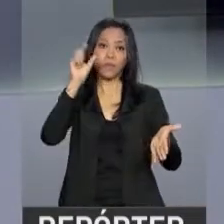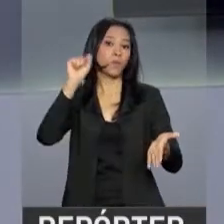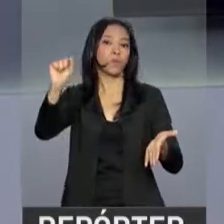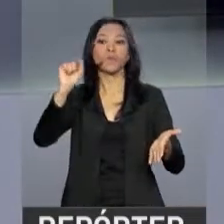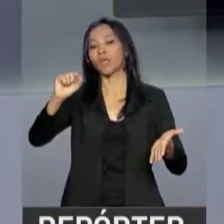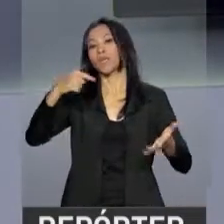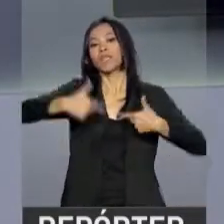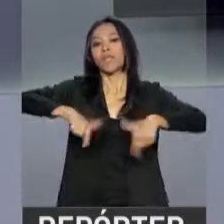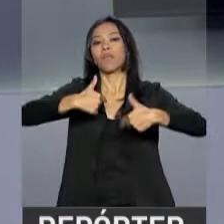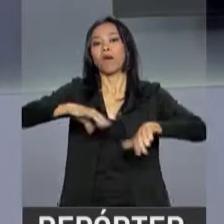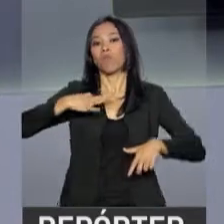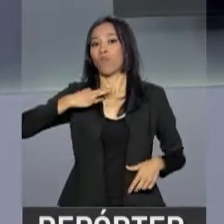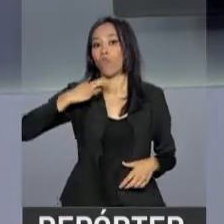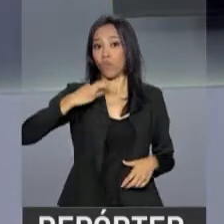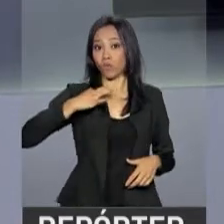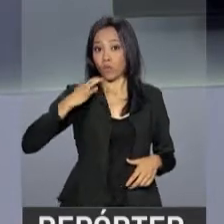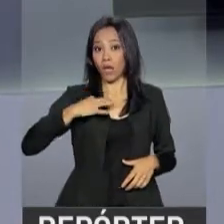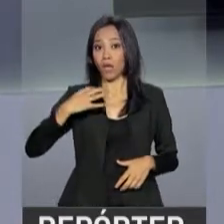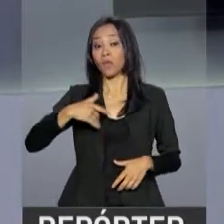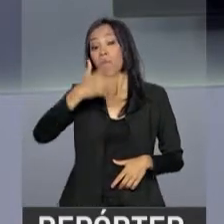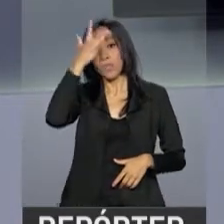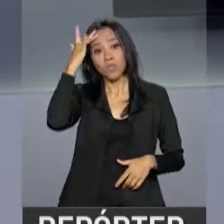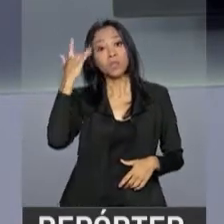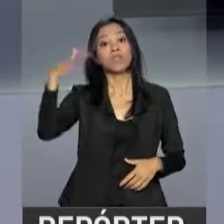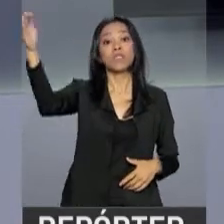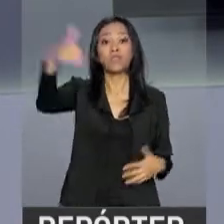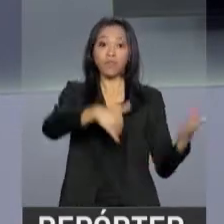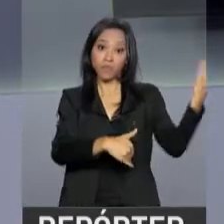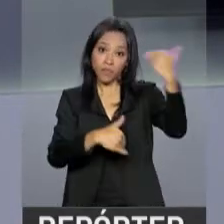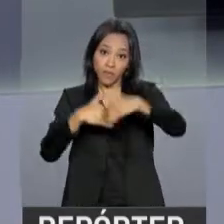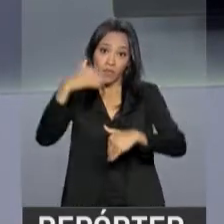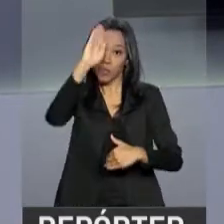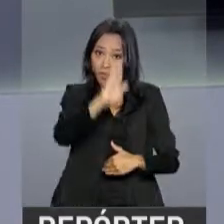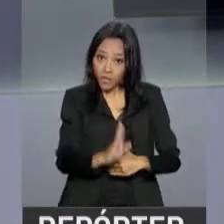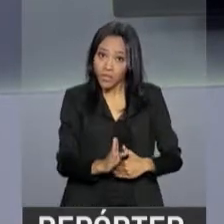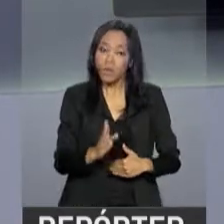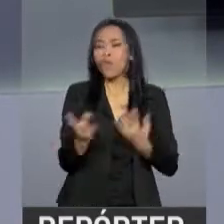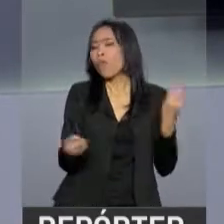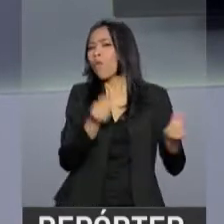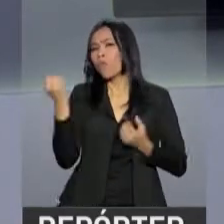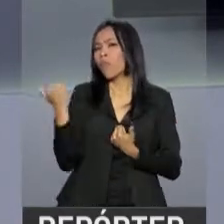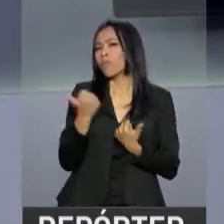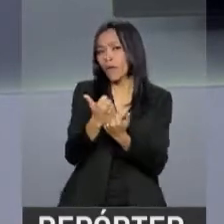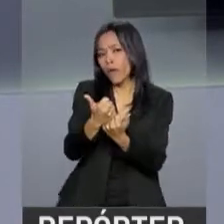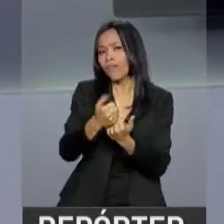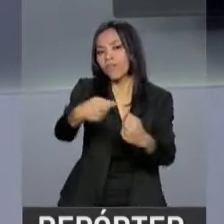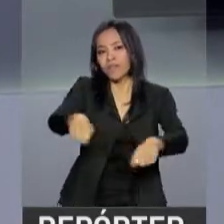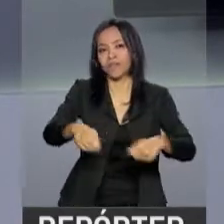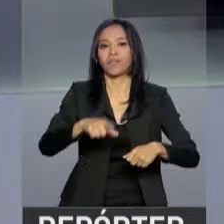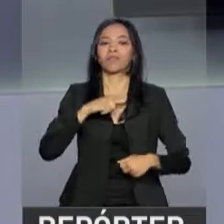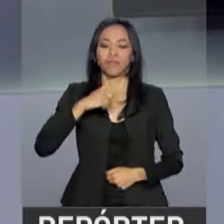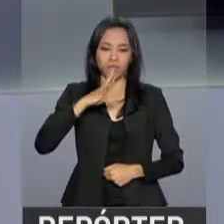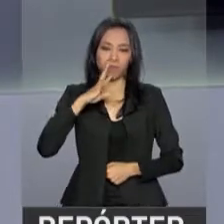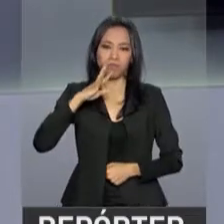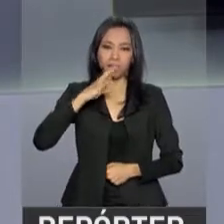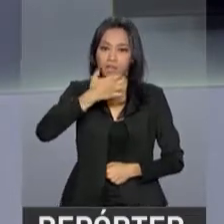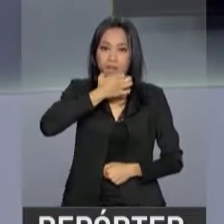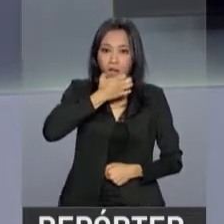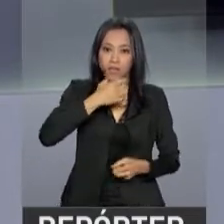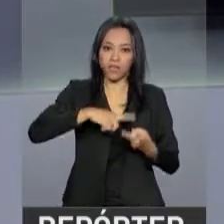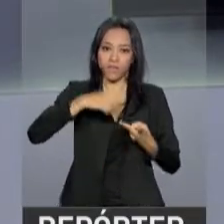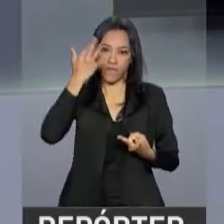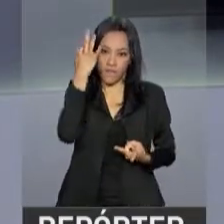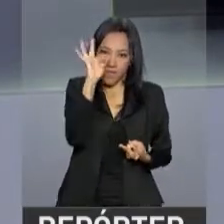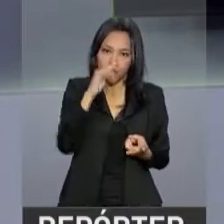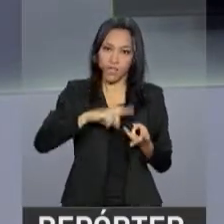trabalho voluntário com refugiados em brasília para se candidatar é preciso ter conhecimento avançado em inglês francês